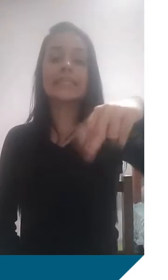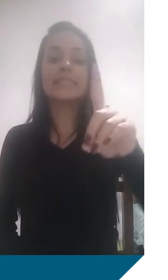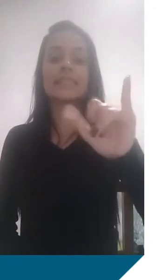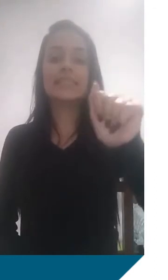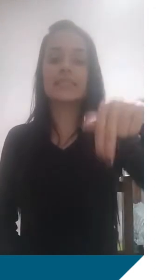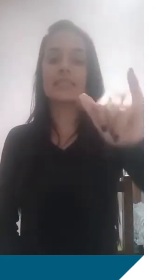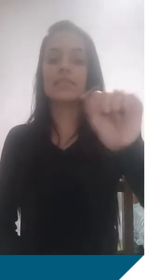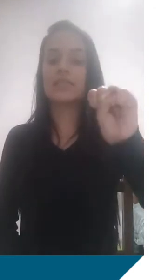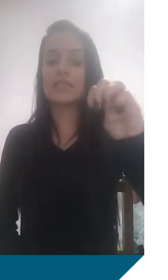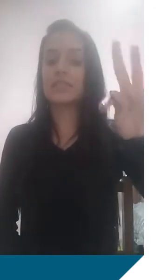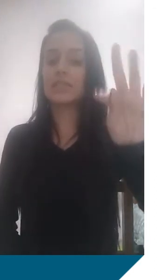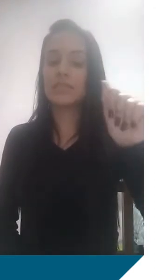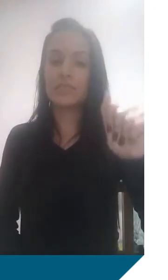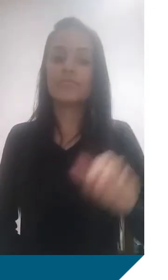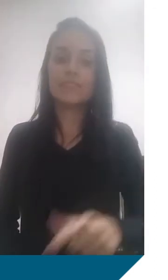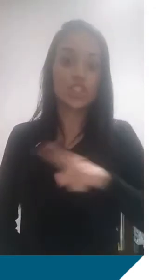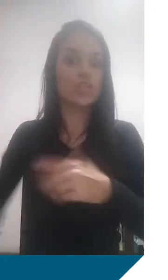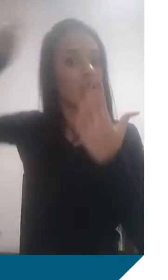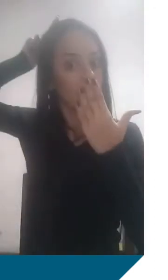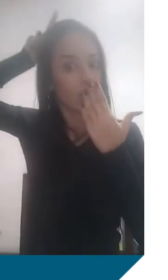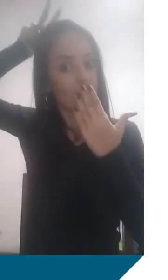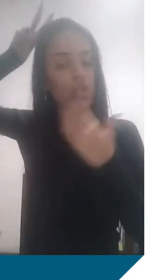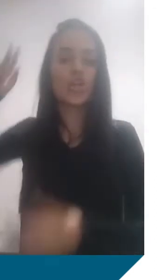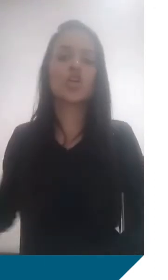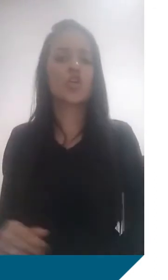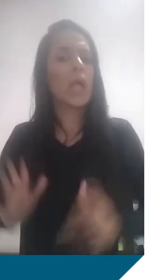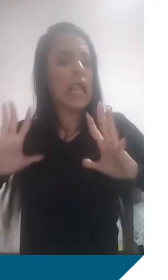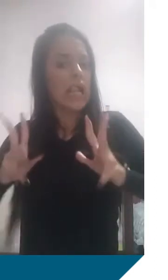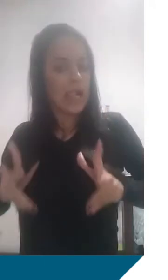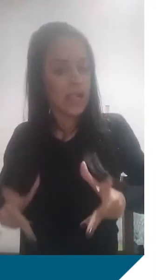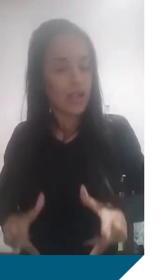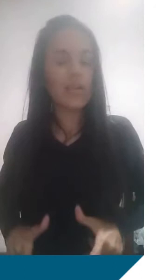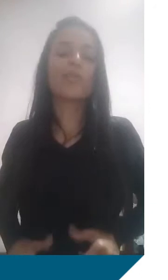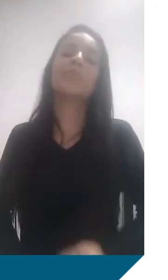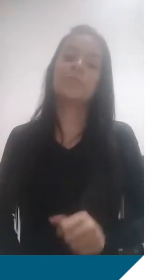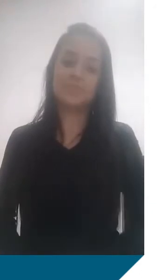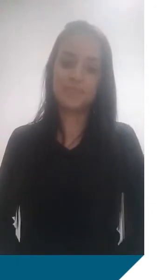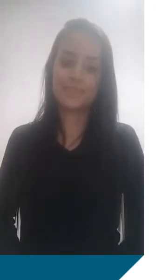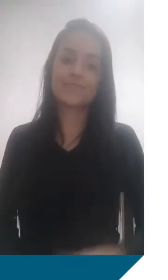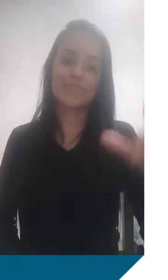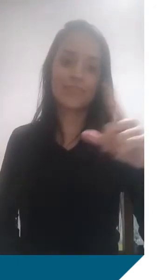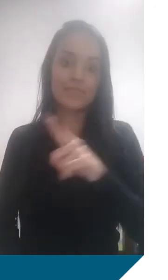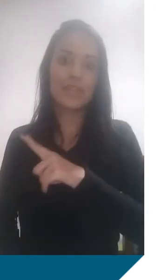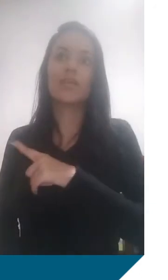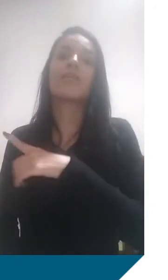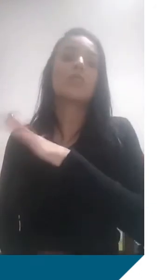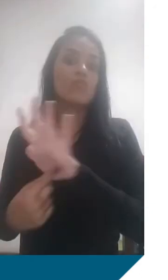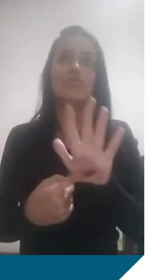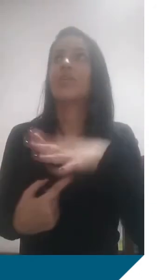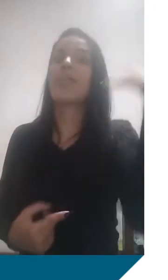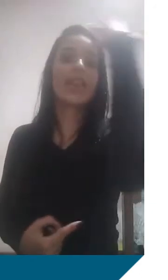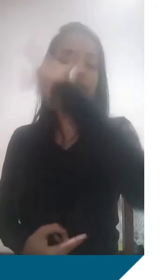tinha o índio como símbolo nacional de pureza e tinha a natureza toda exuberante como